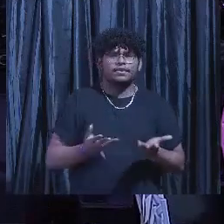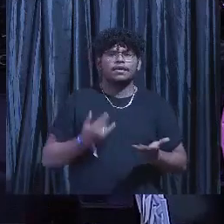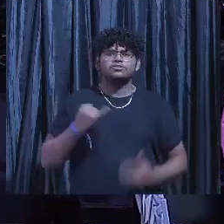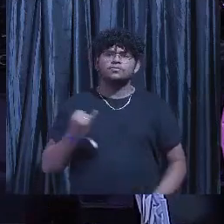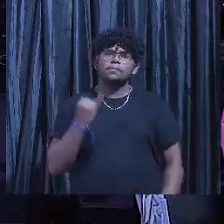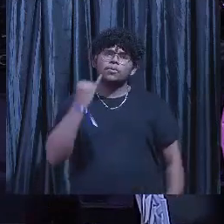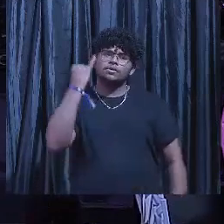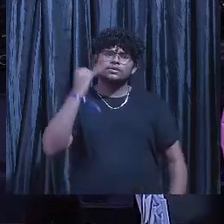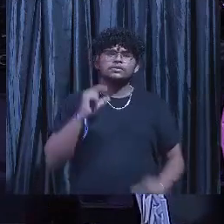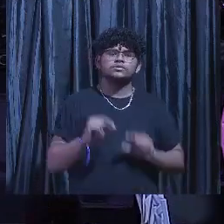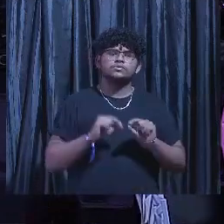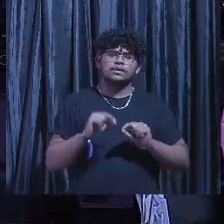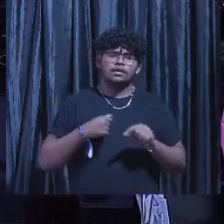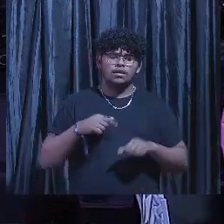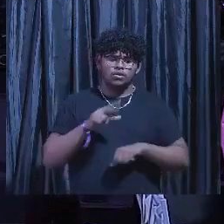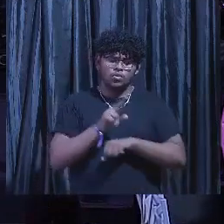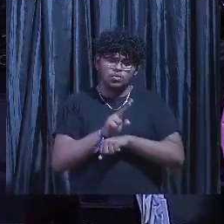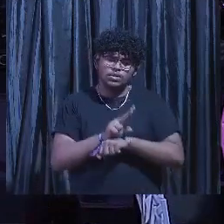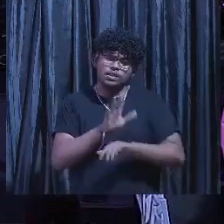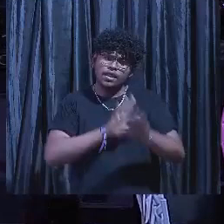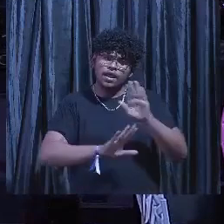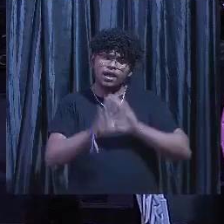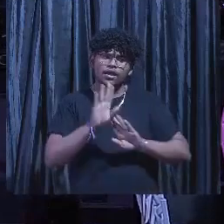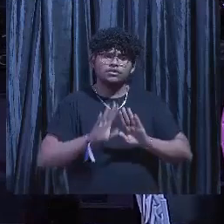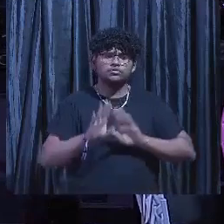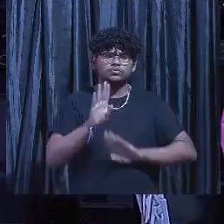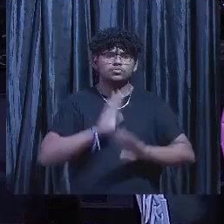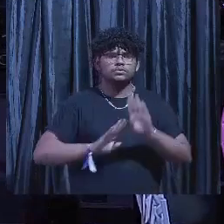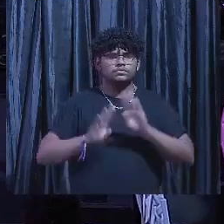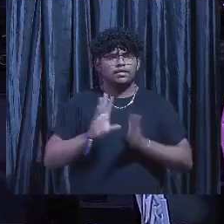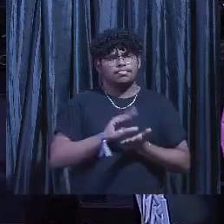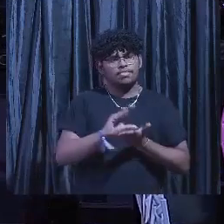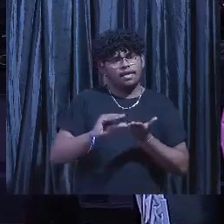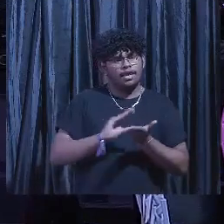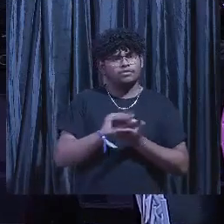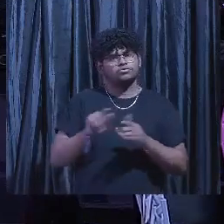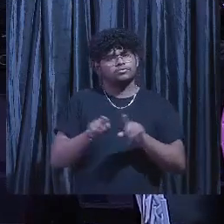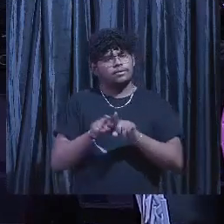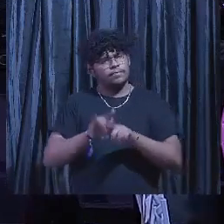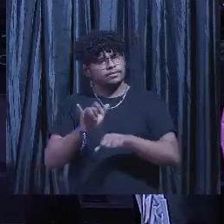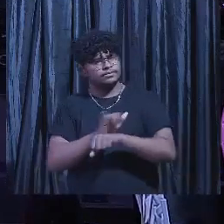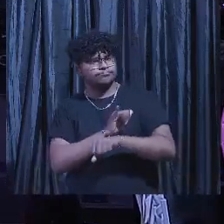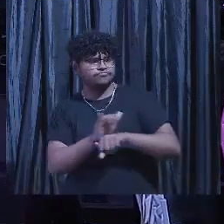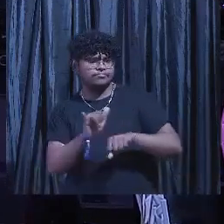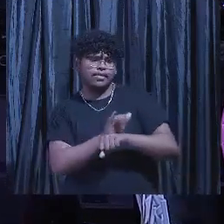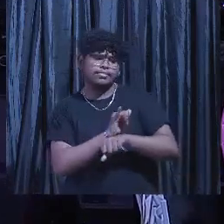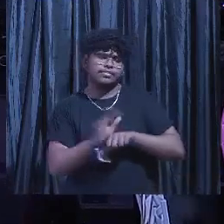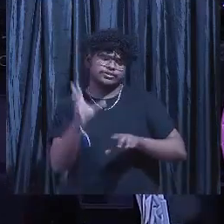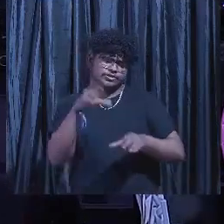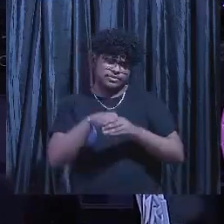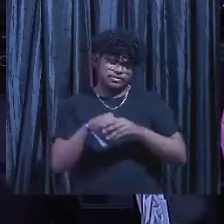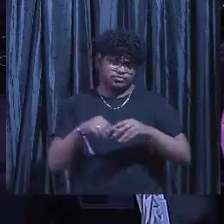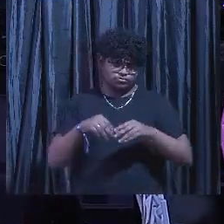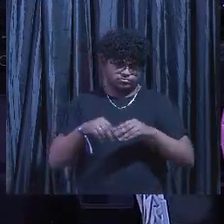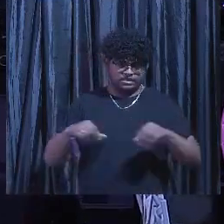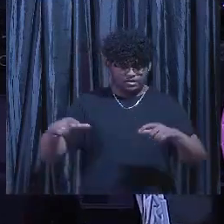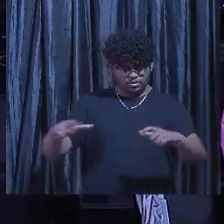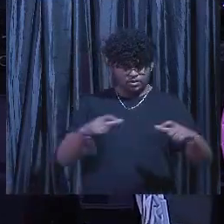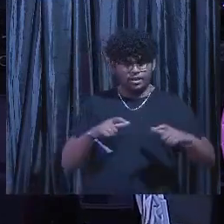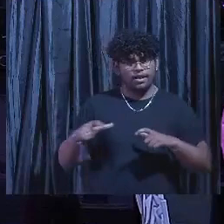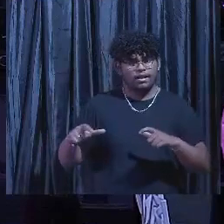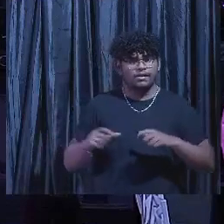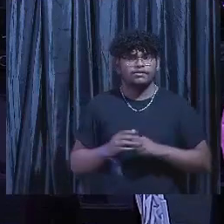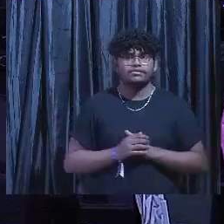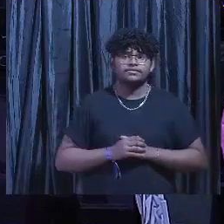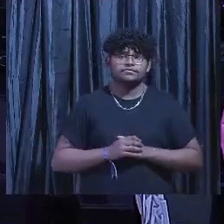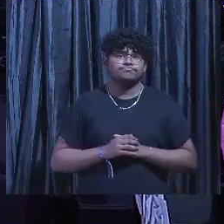importante ela ter o cuidado desses dados e usar de forma estratégica para melhorar a sua ação no território. Porque se não tem você